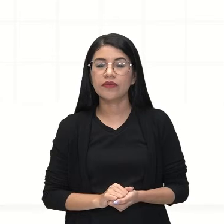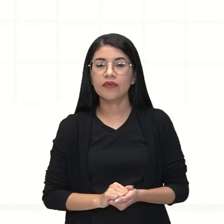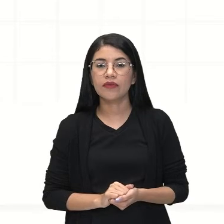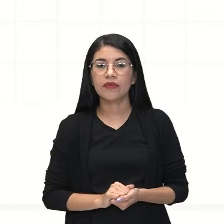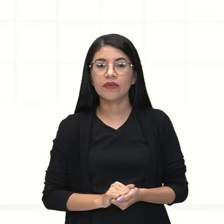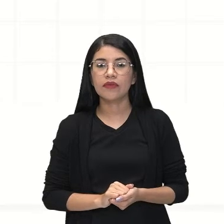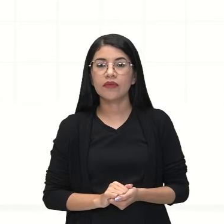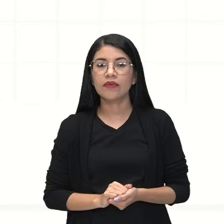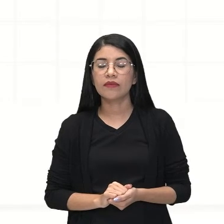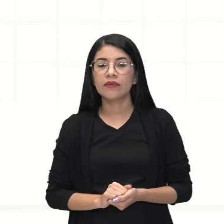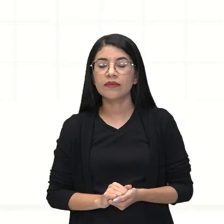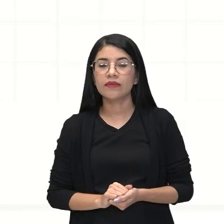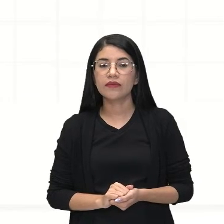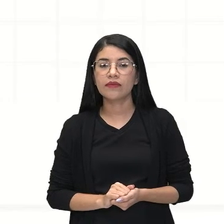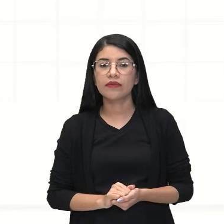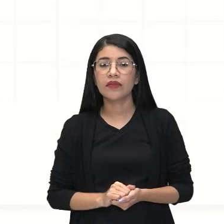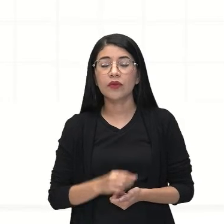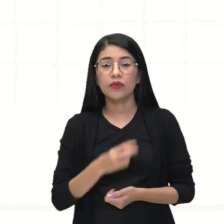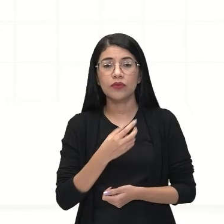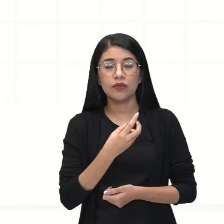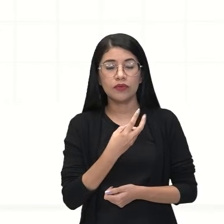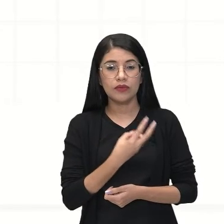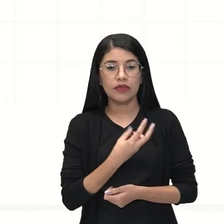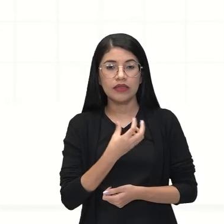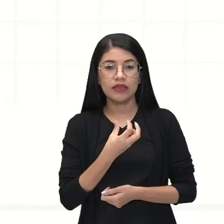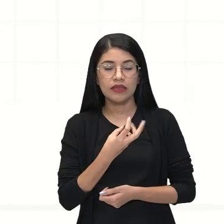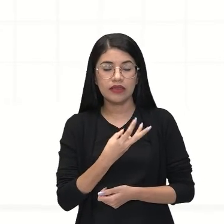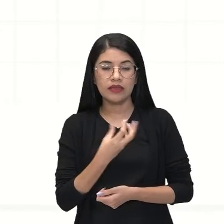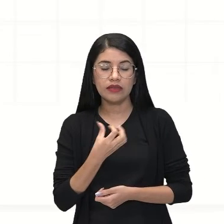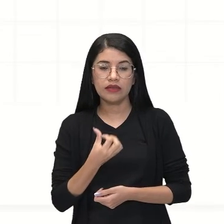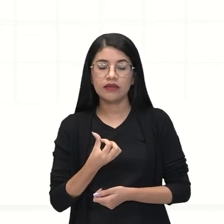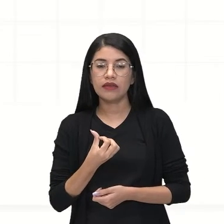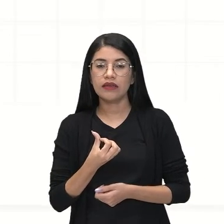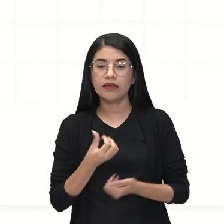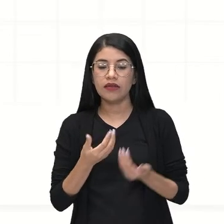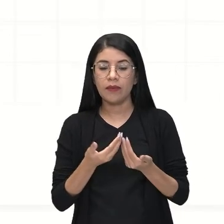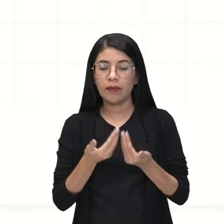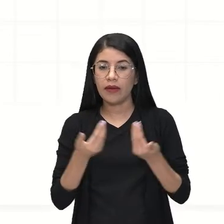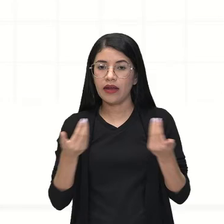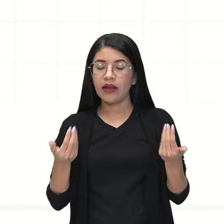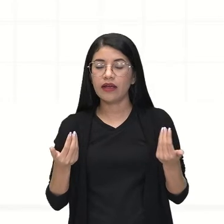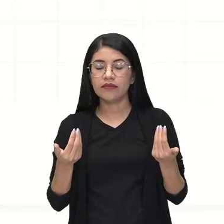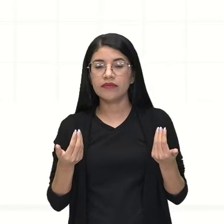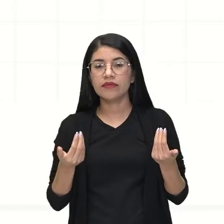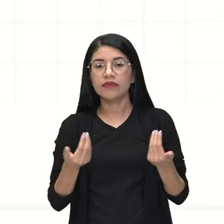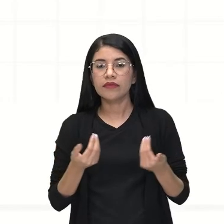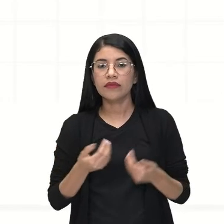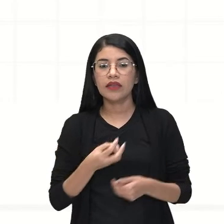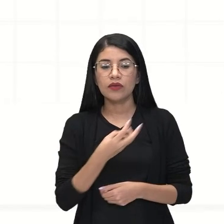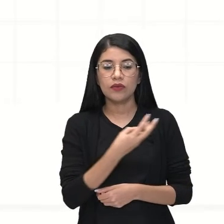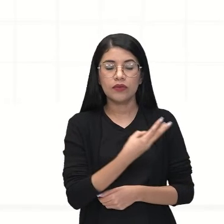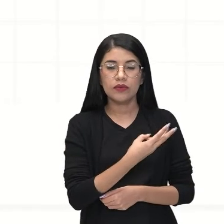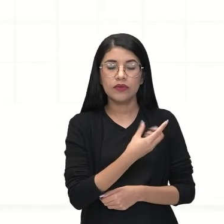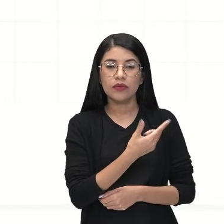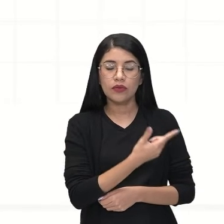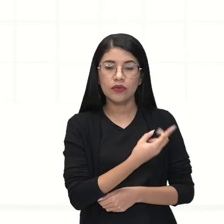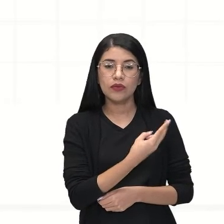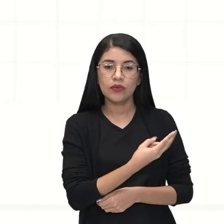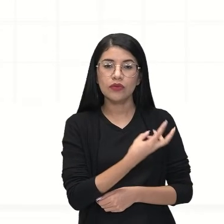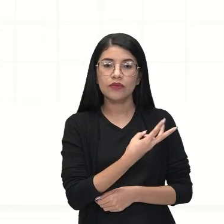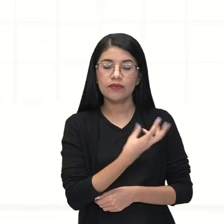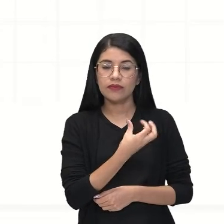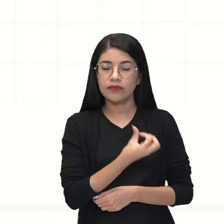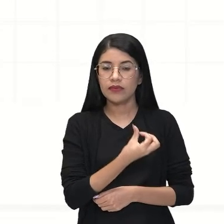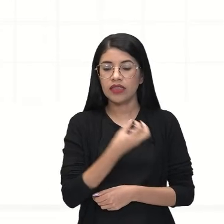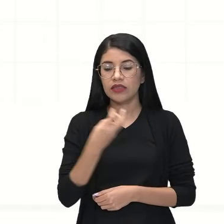ter 236 números para um lado e 236 números para o outro. Aí eu preciso saber quais são esses